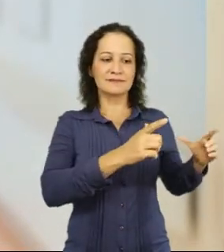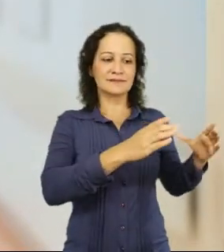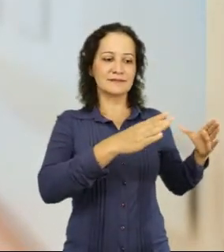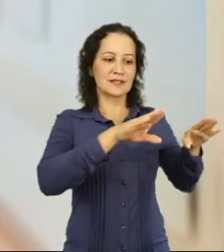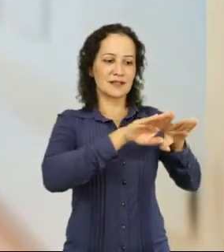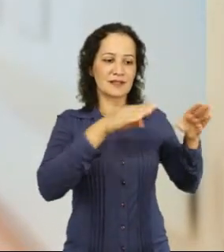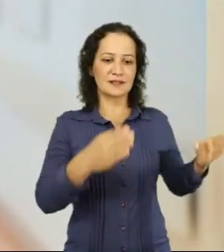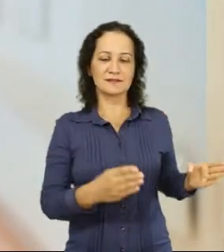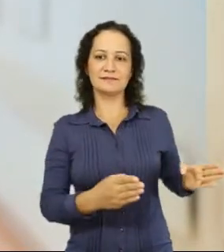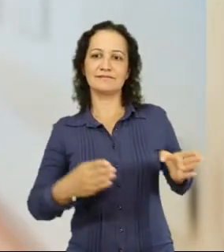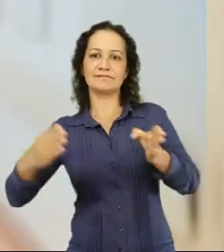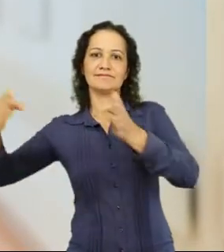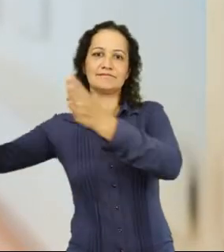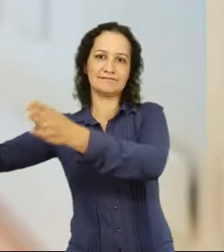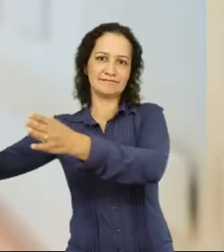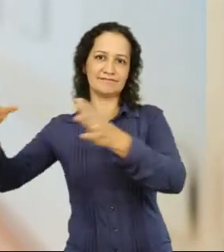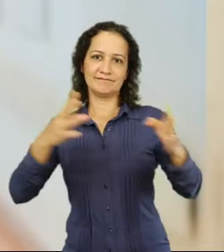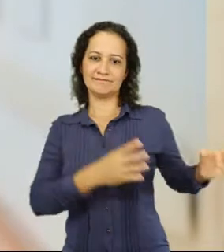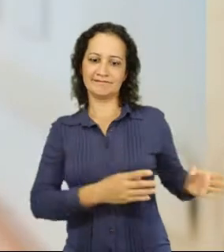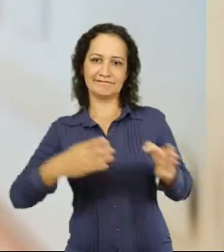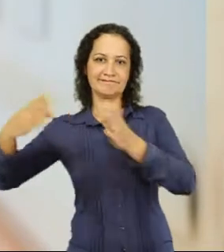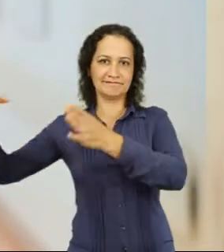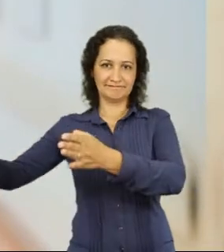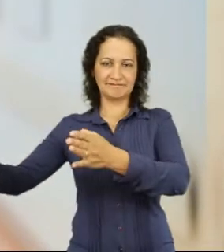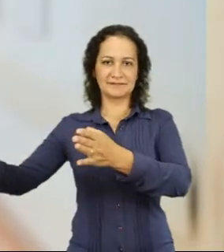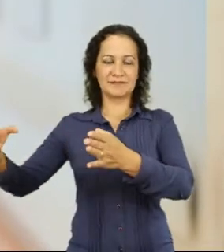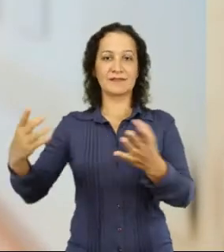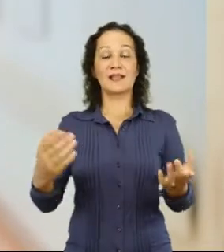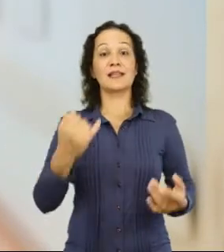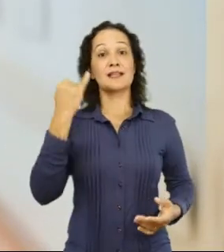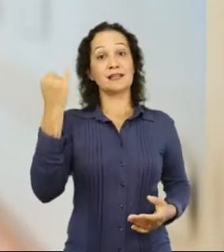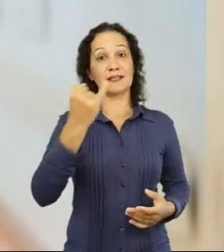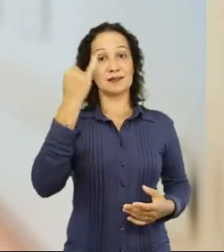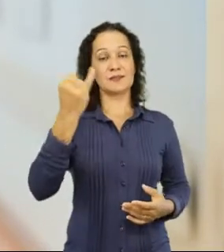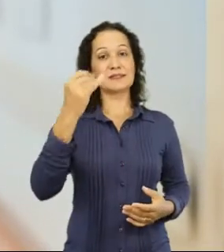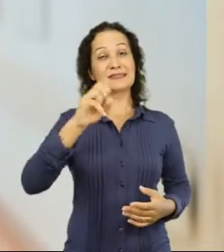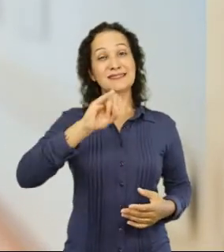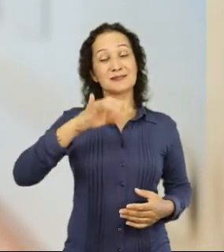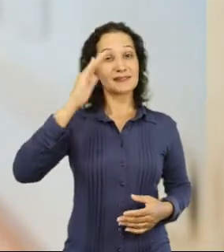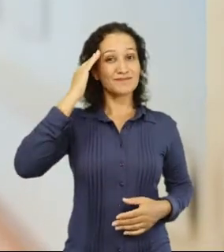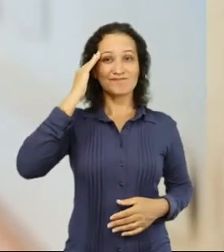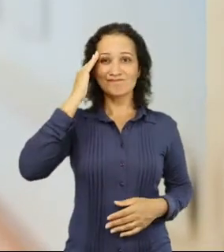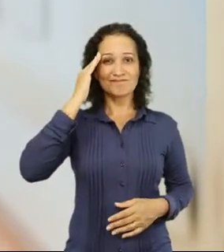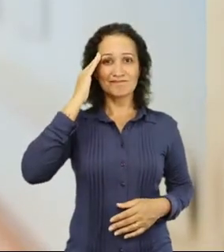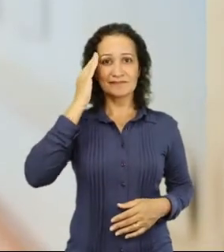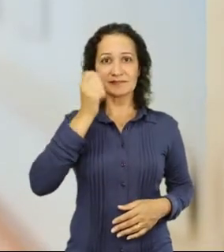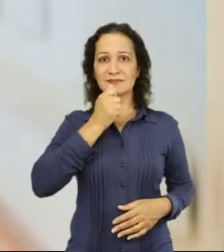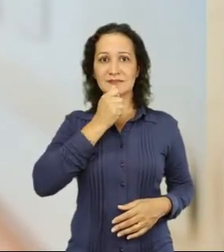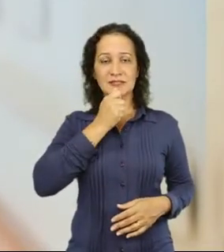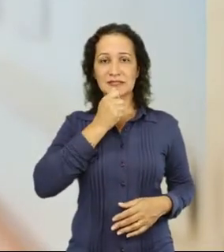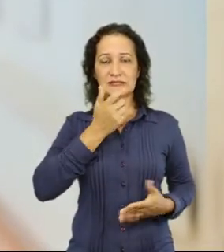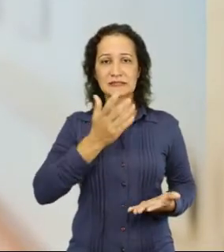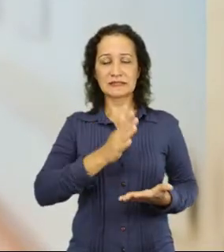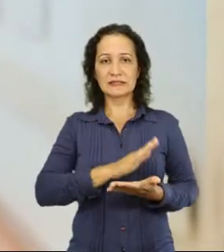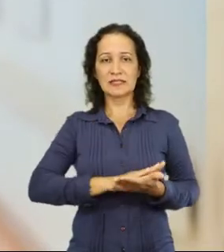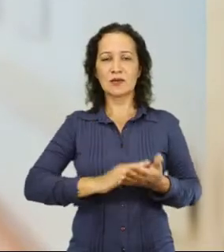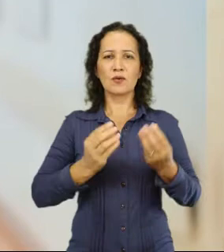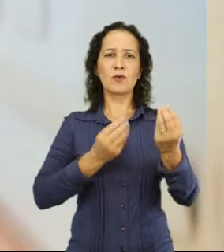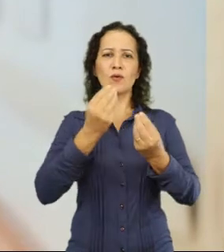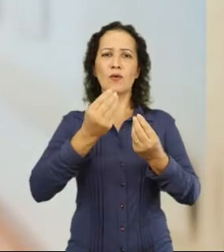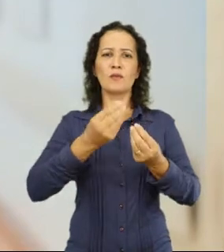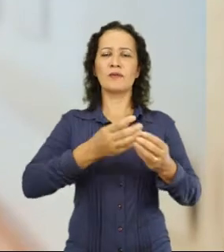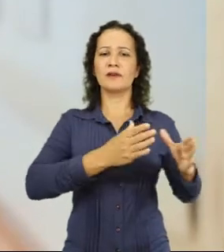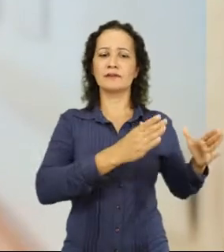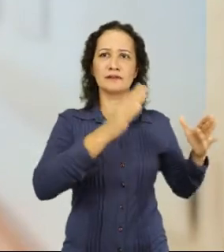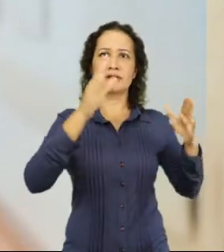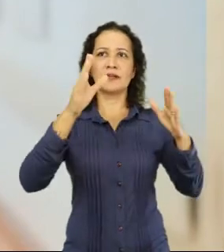você na sala de vacina, porventura, não entende ou não visualiza o trabalho de distribuição do imunobiológico